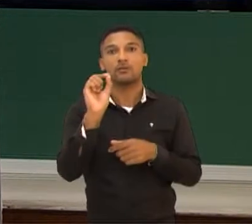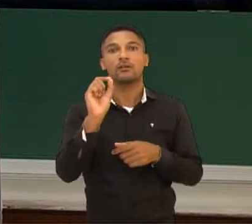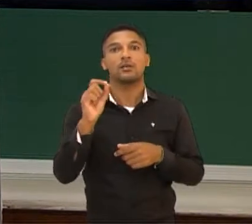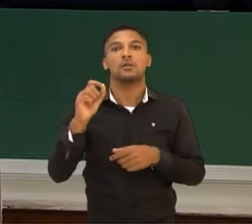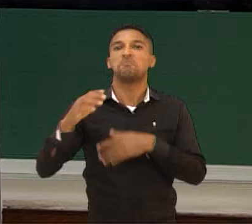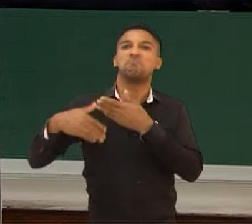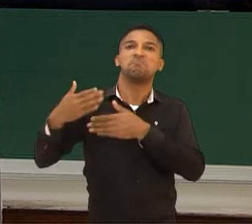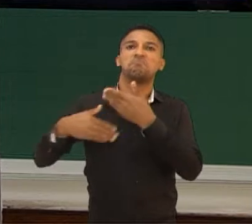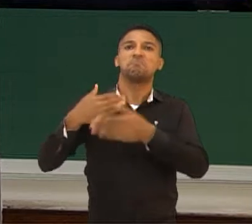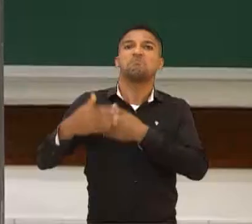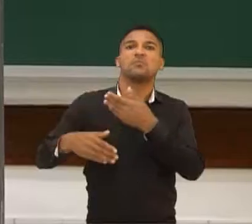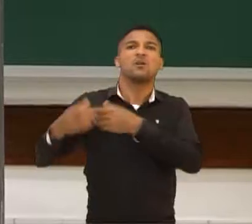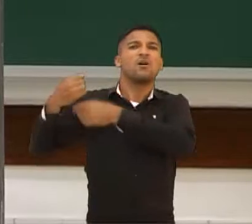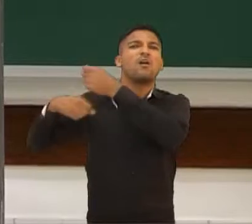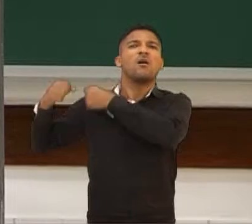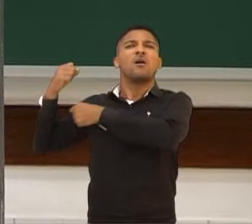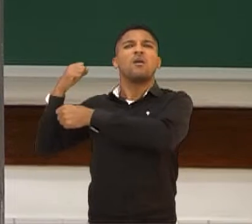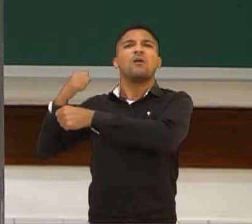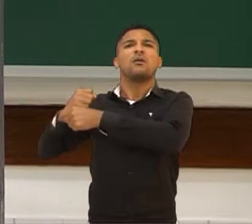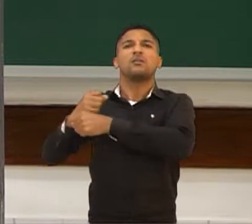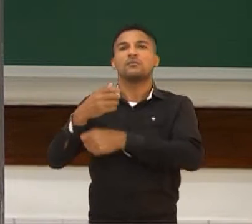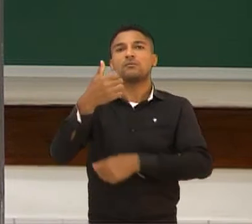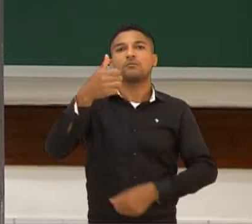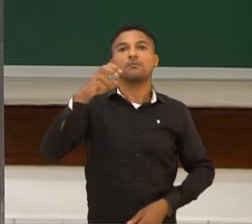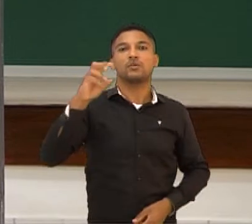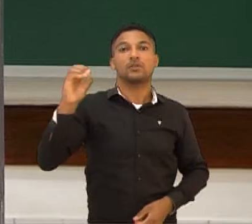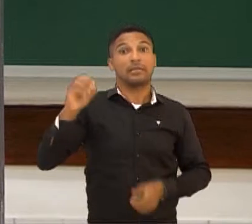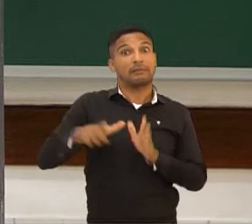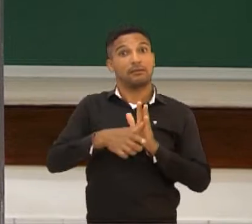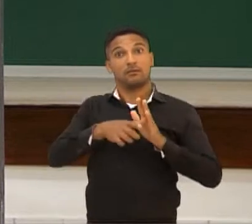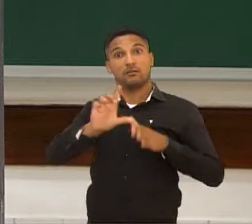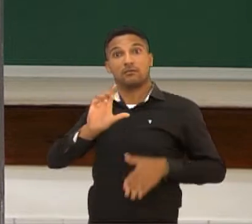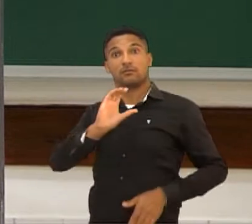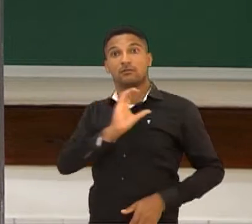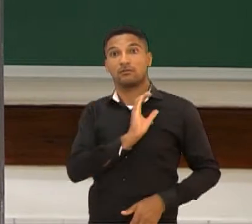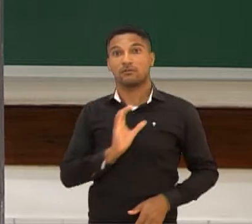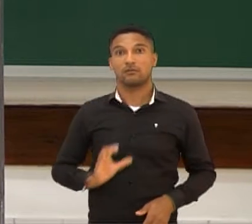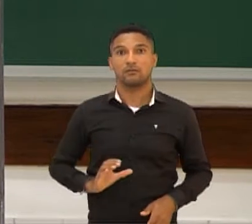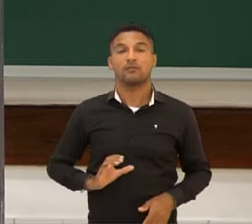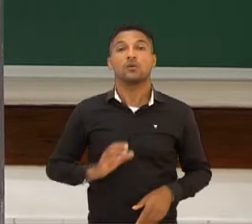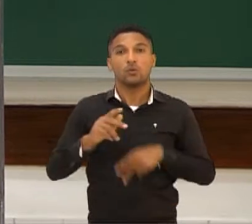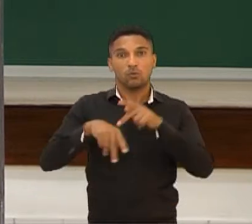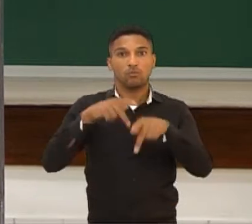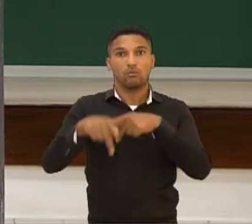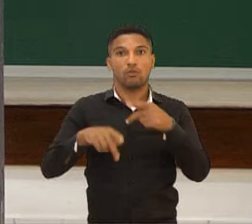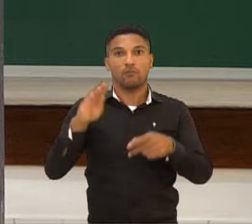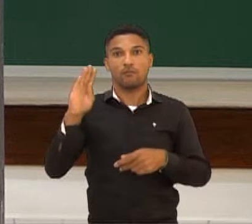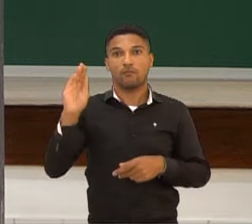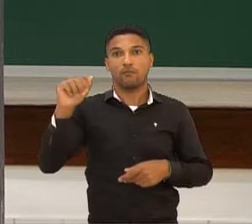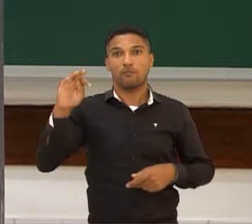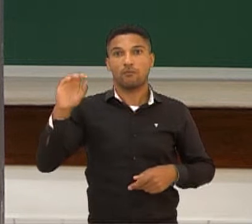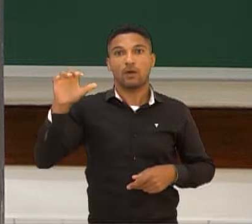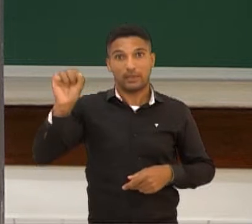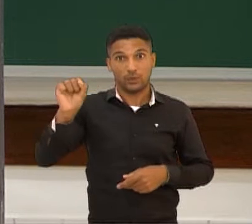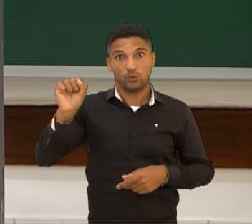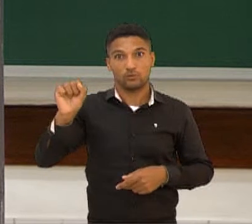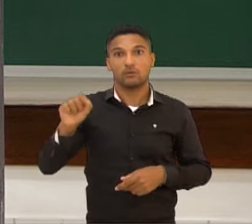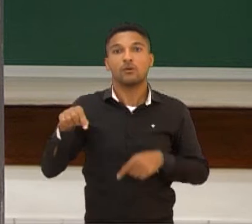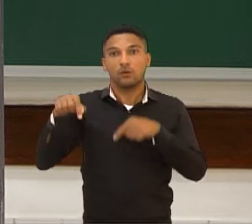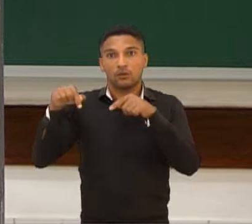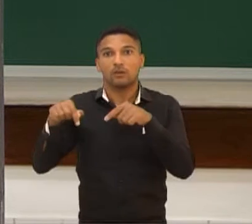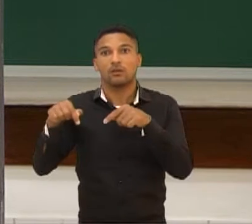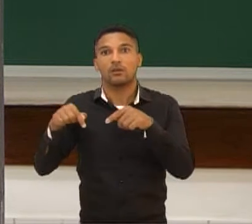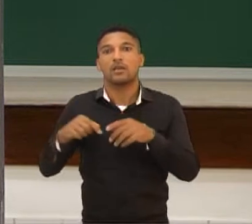ano de 1500 a.C., os bantus, eles vão promover na África subsaariana a